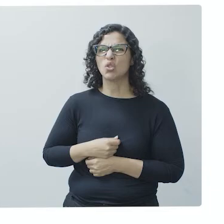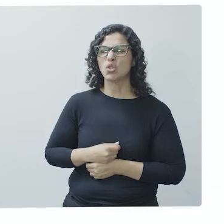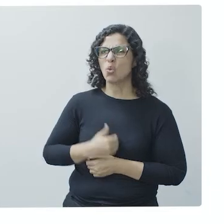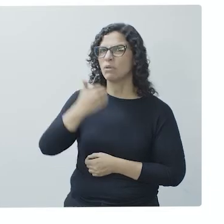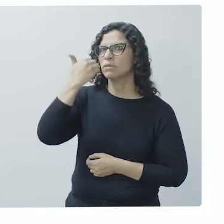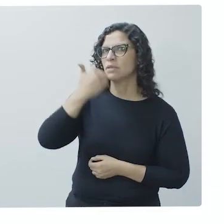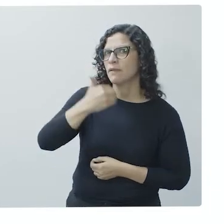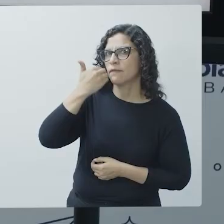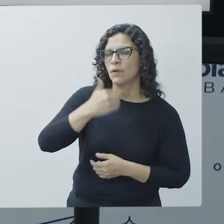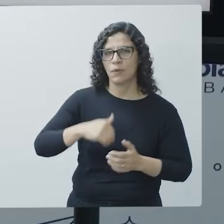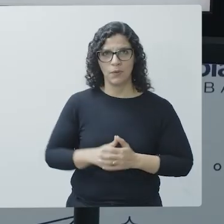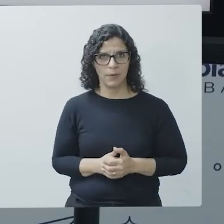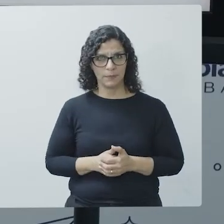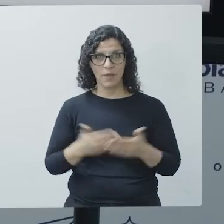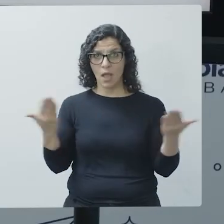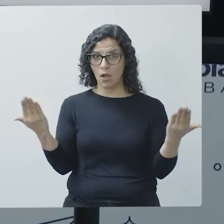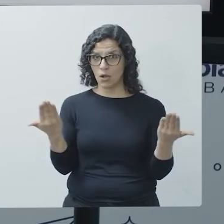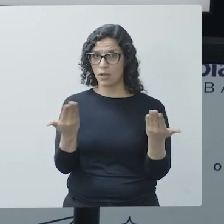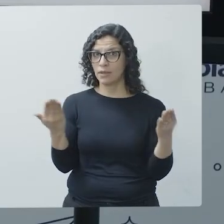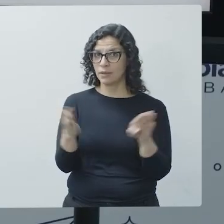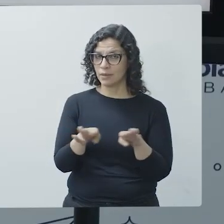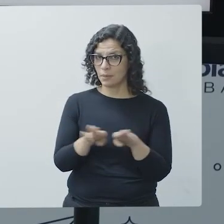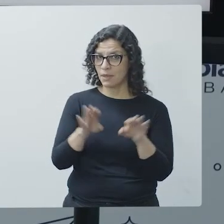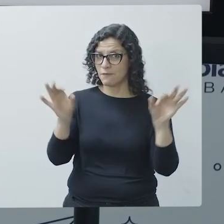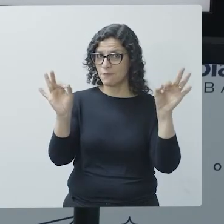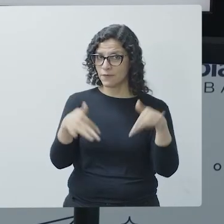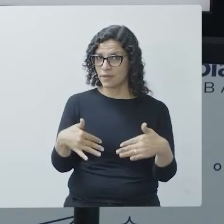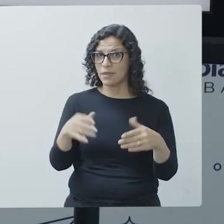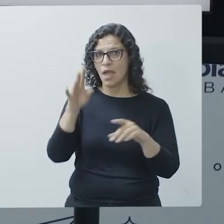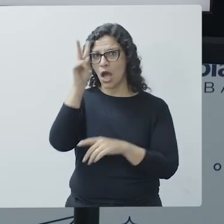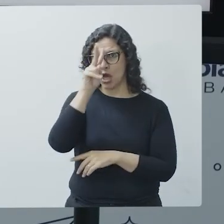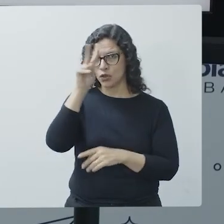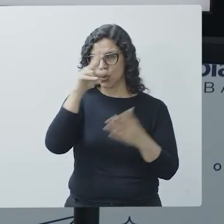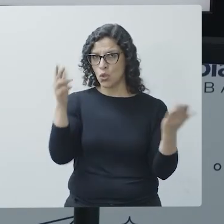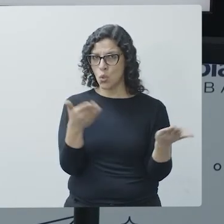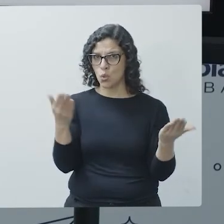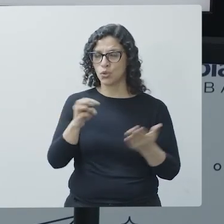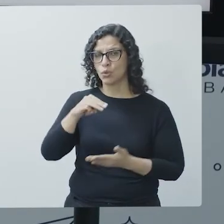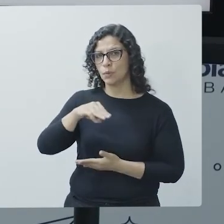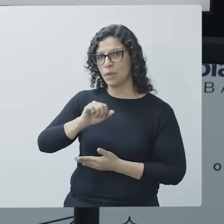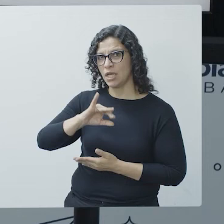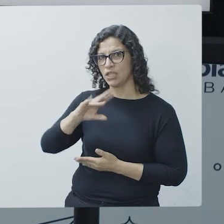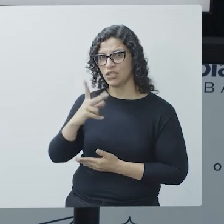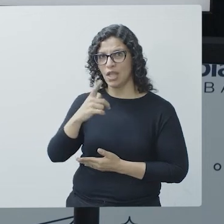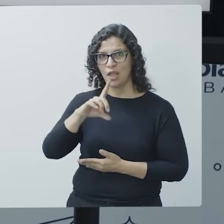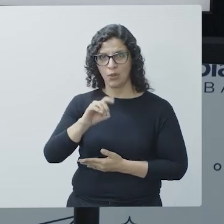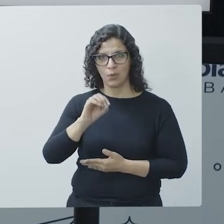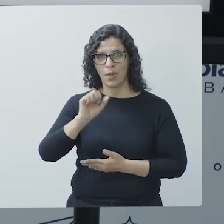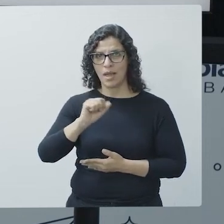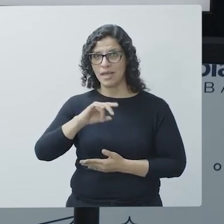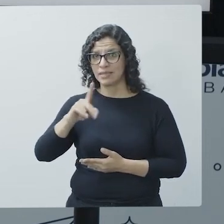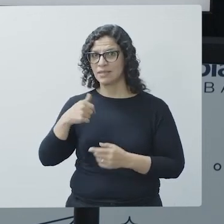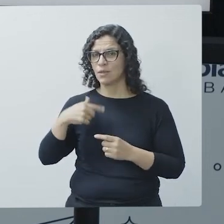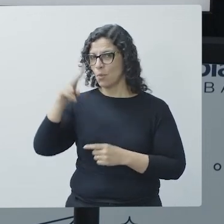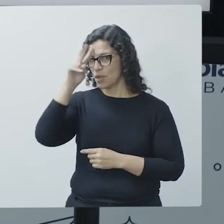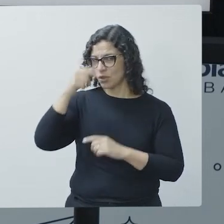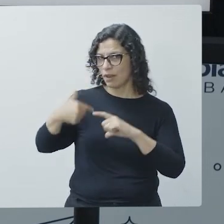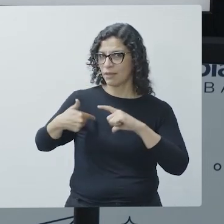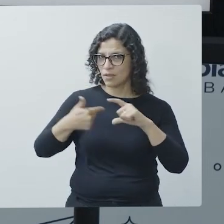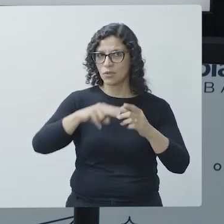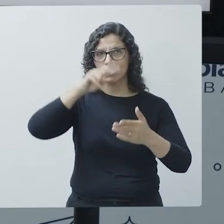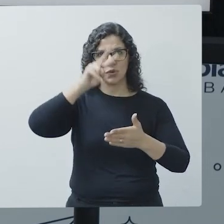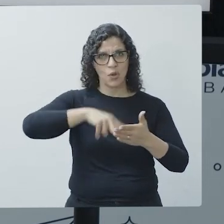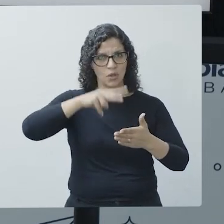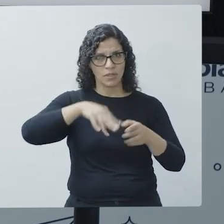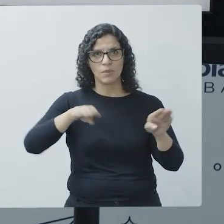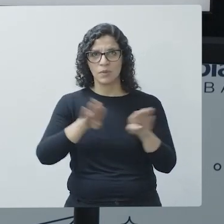ordinária. E assim termina esse nosso conto do Machado de Assis. Olha só, um conto clássico, fizemos a